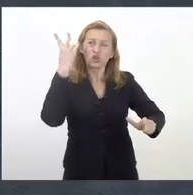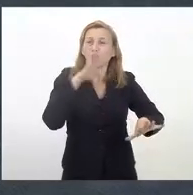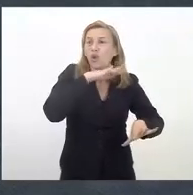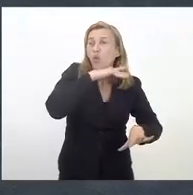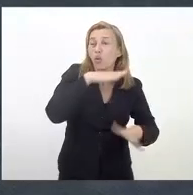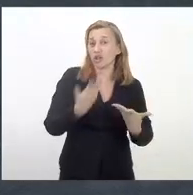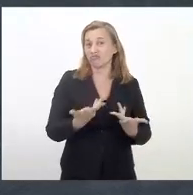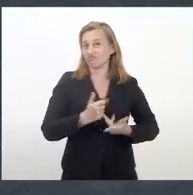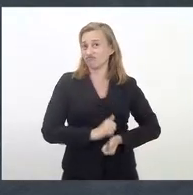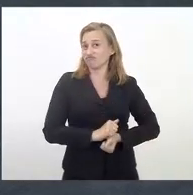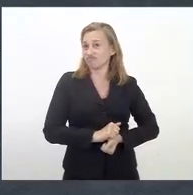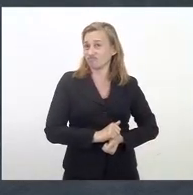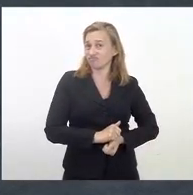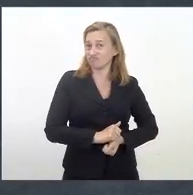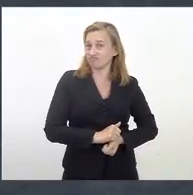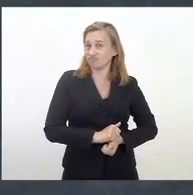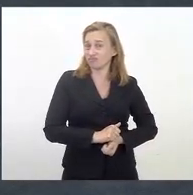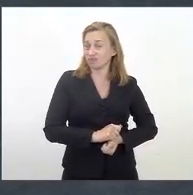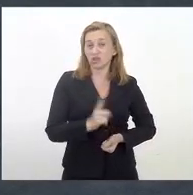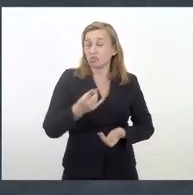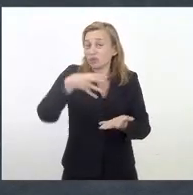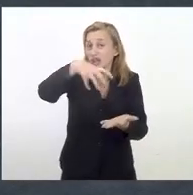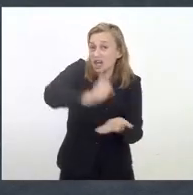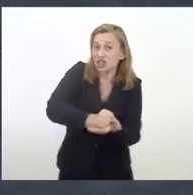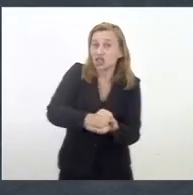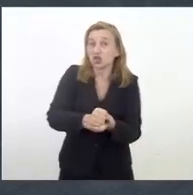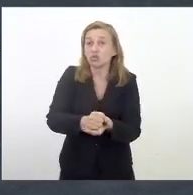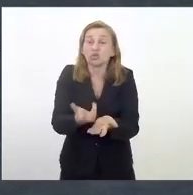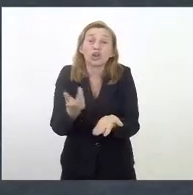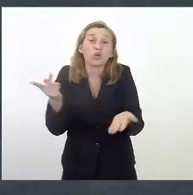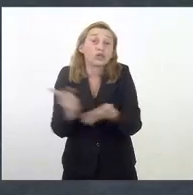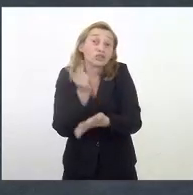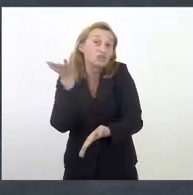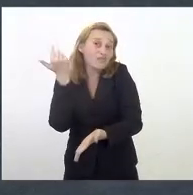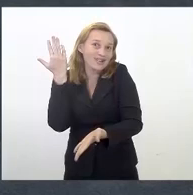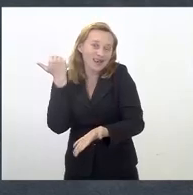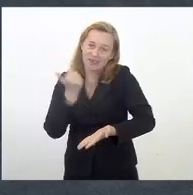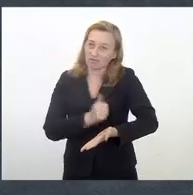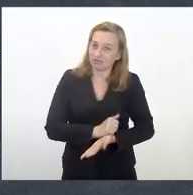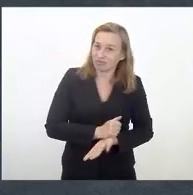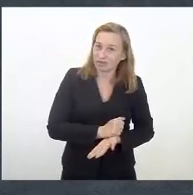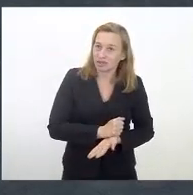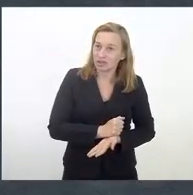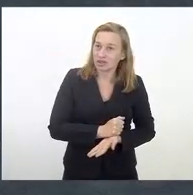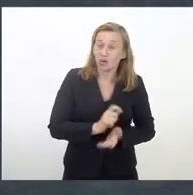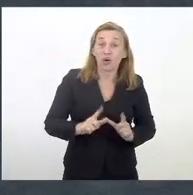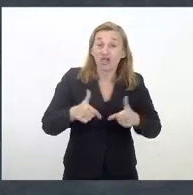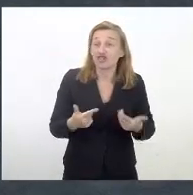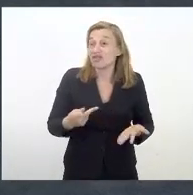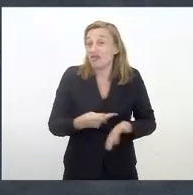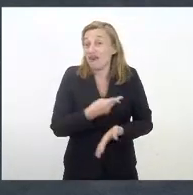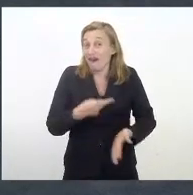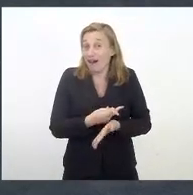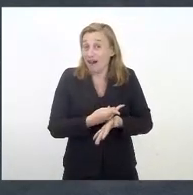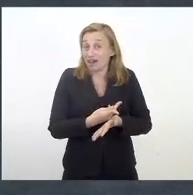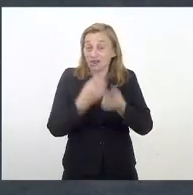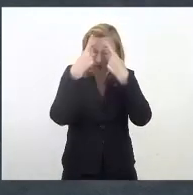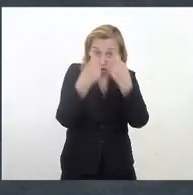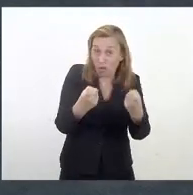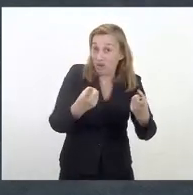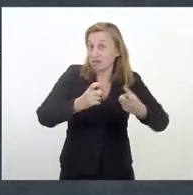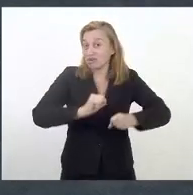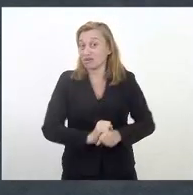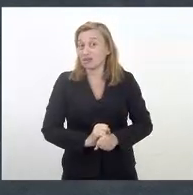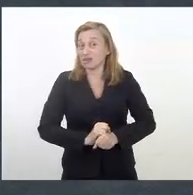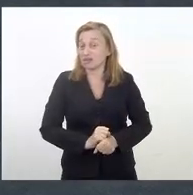sem fazer nenhum tipo de registro sobre o quê que foi esse histórico das práticas violentas das práticas Ilegais